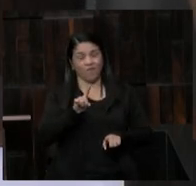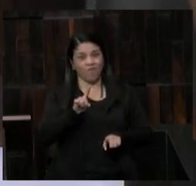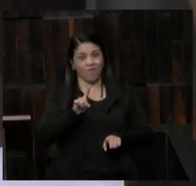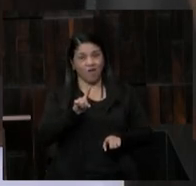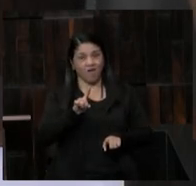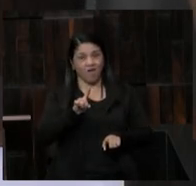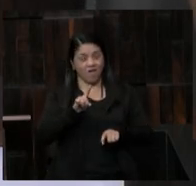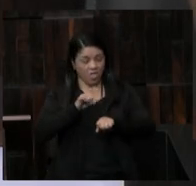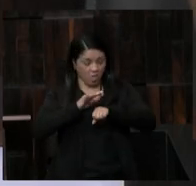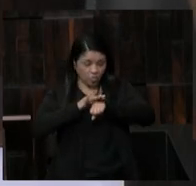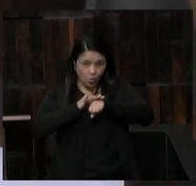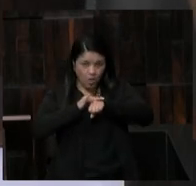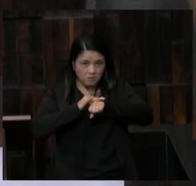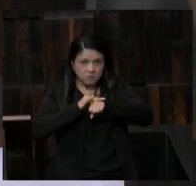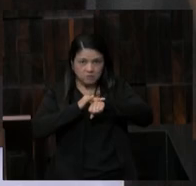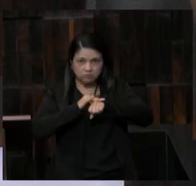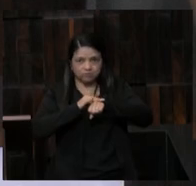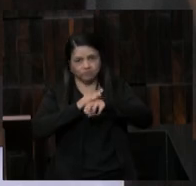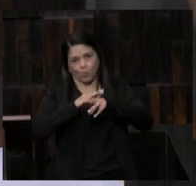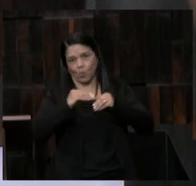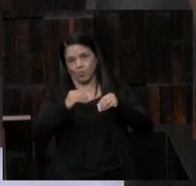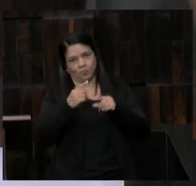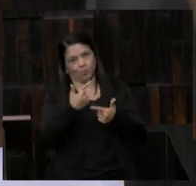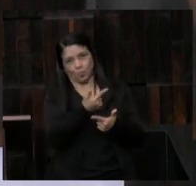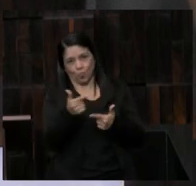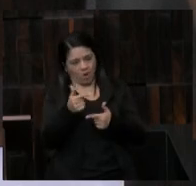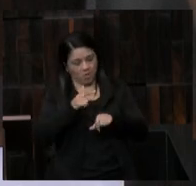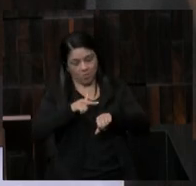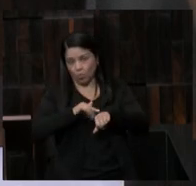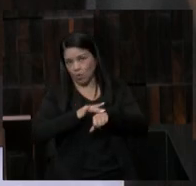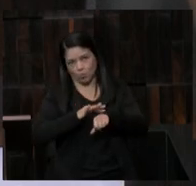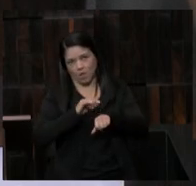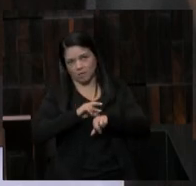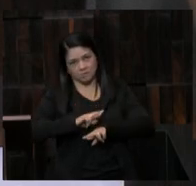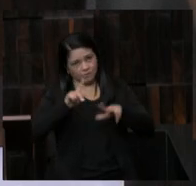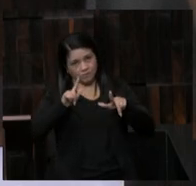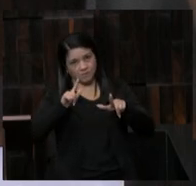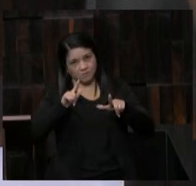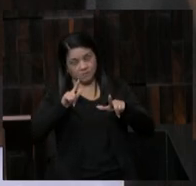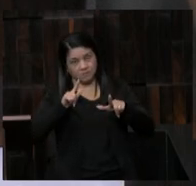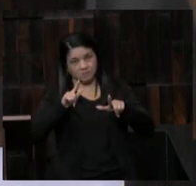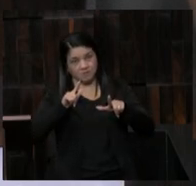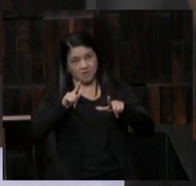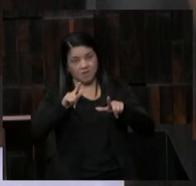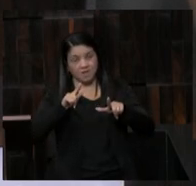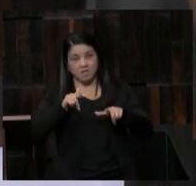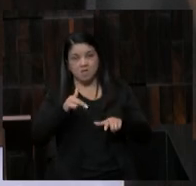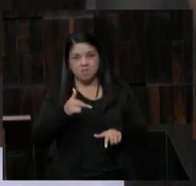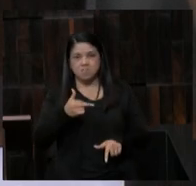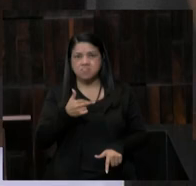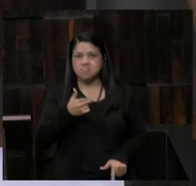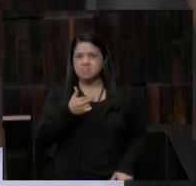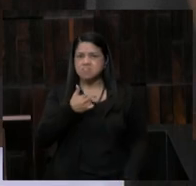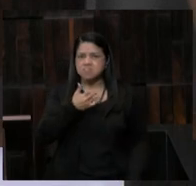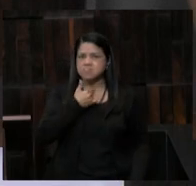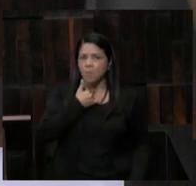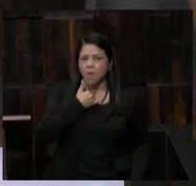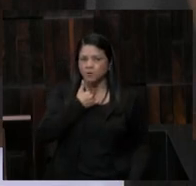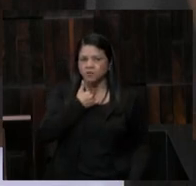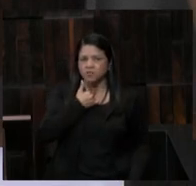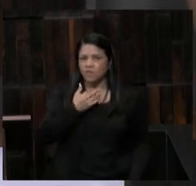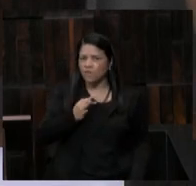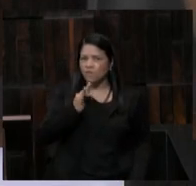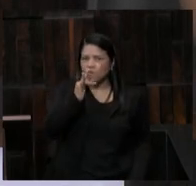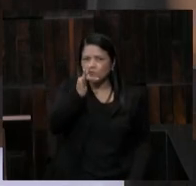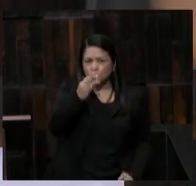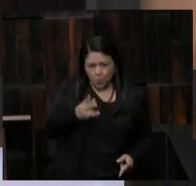porque não é doença, ponto. Isso é definido. Agora, não pode ser cravado como destino, olha, ele só